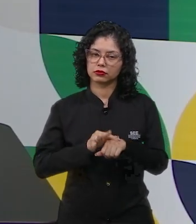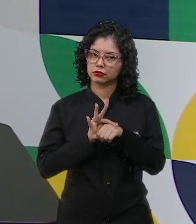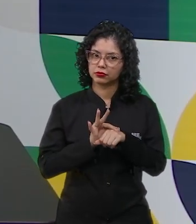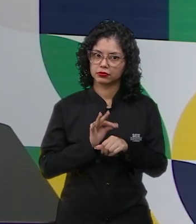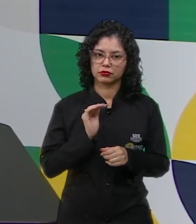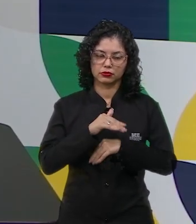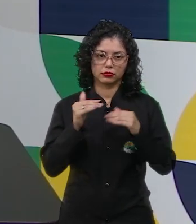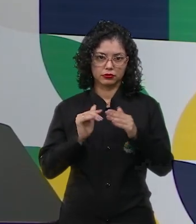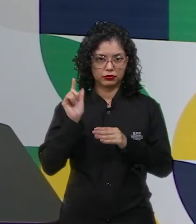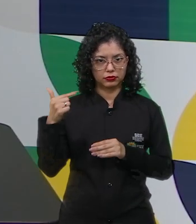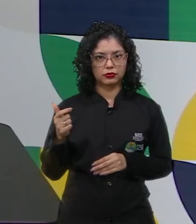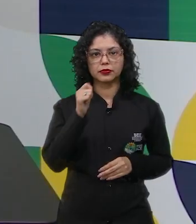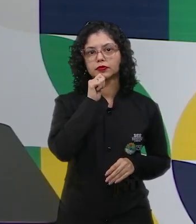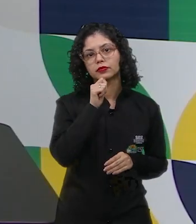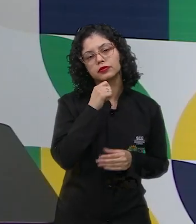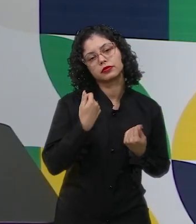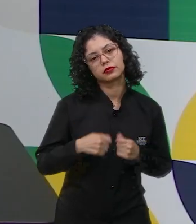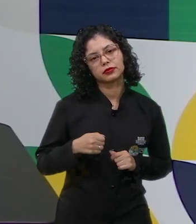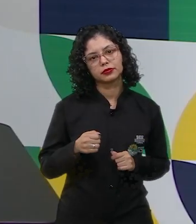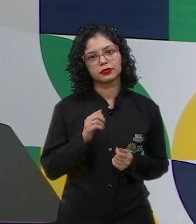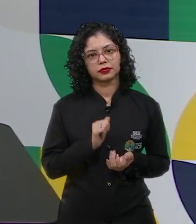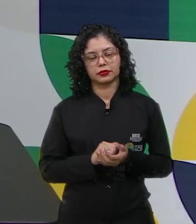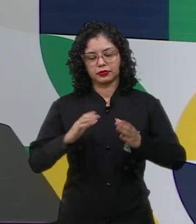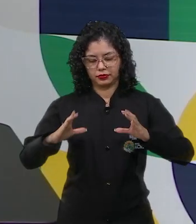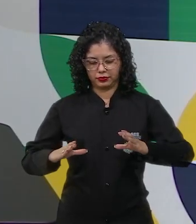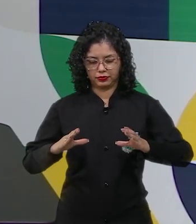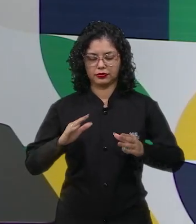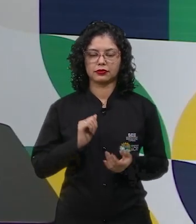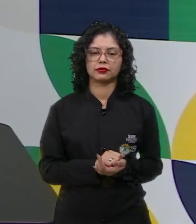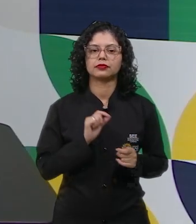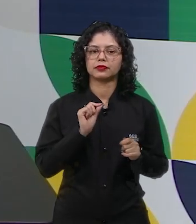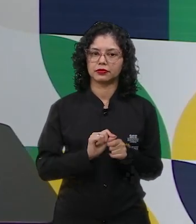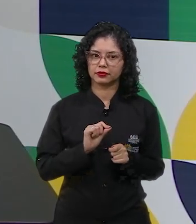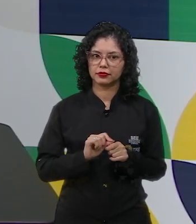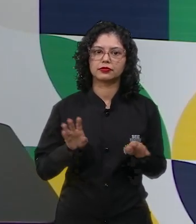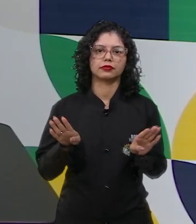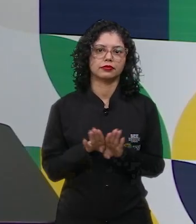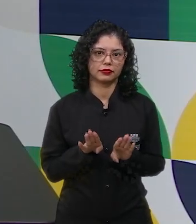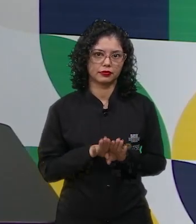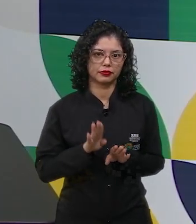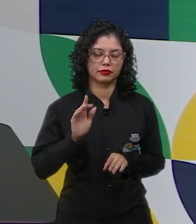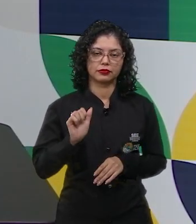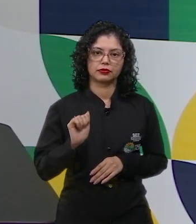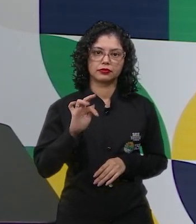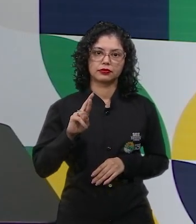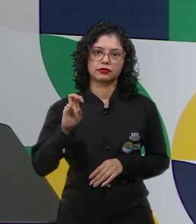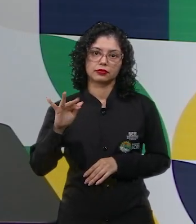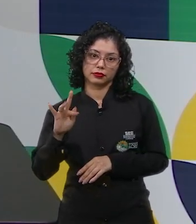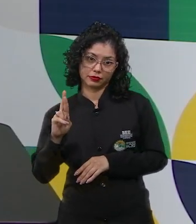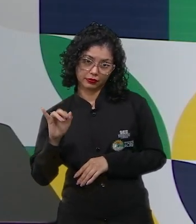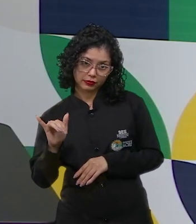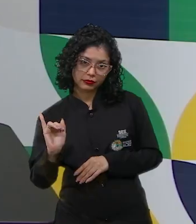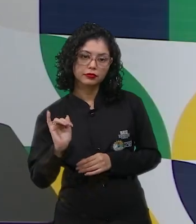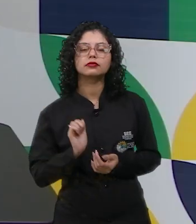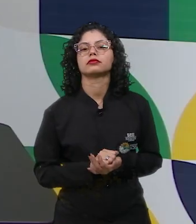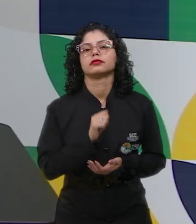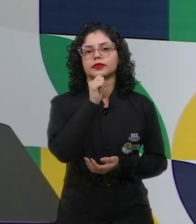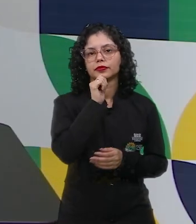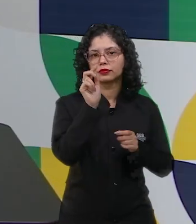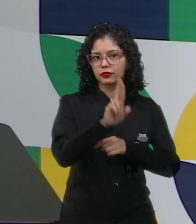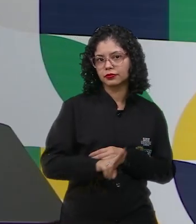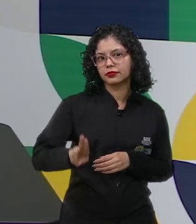coloco tudo aquilo que for necessário. Até bolo e pão dá para fazer, gente, na Air Fryer. Fora, né, que é um tipo